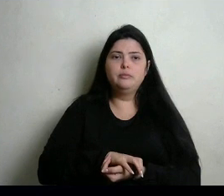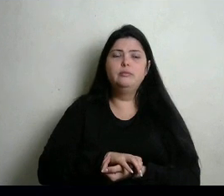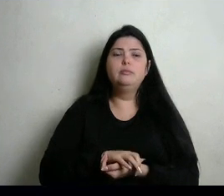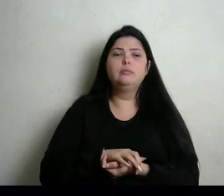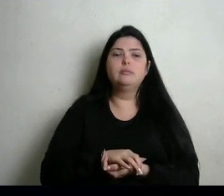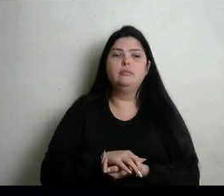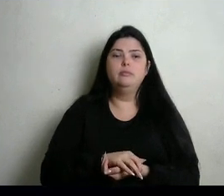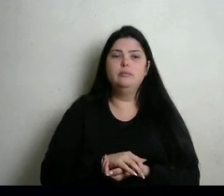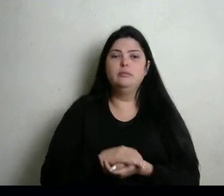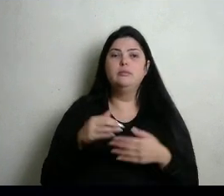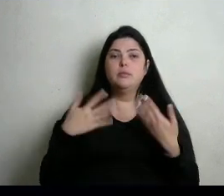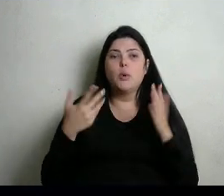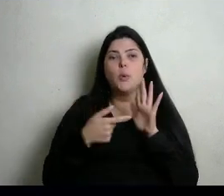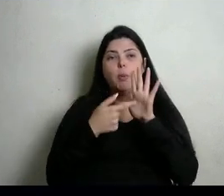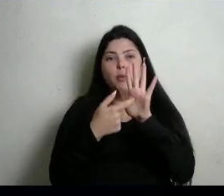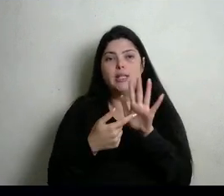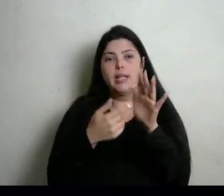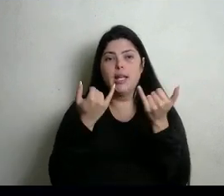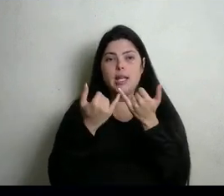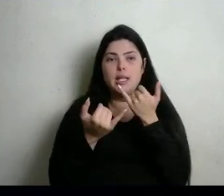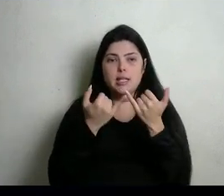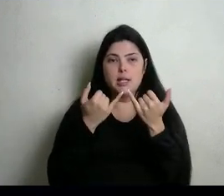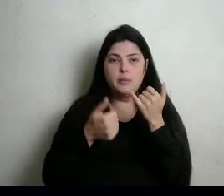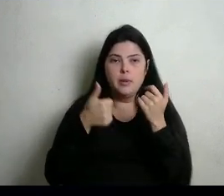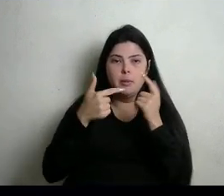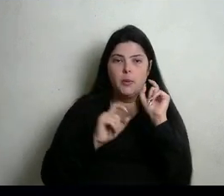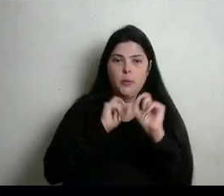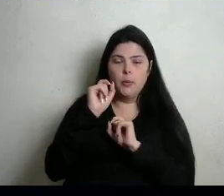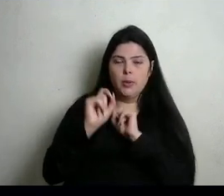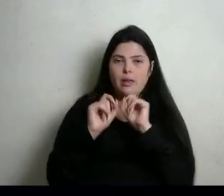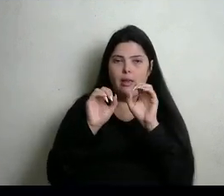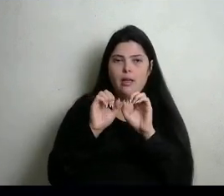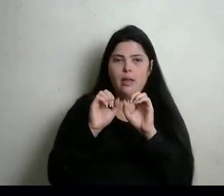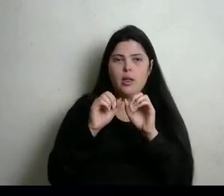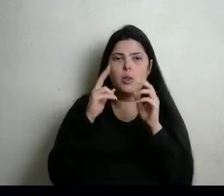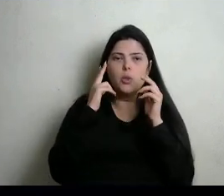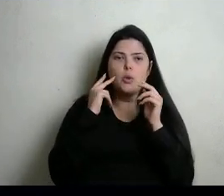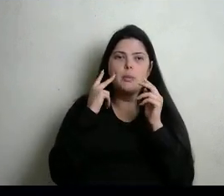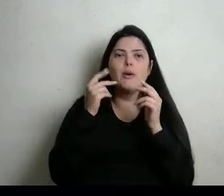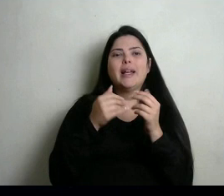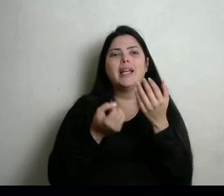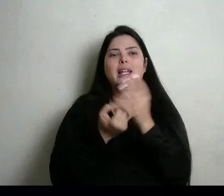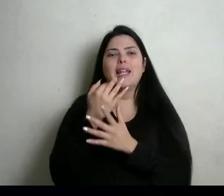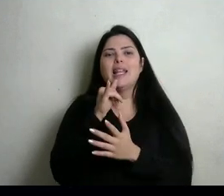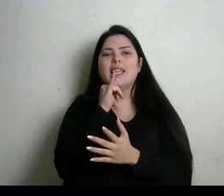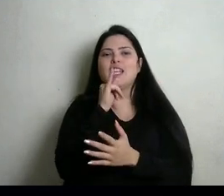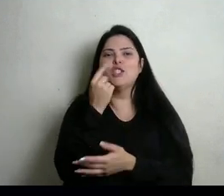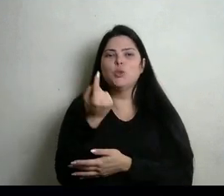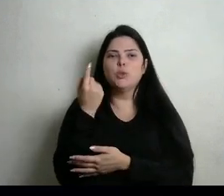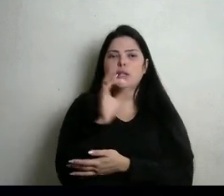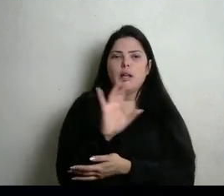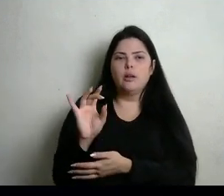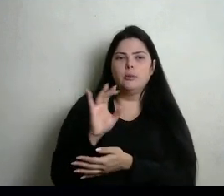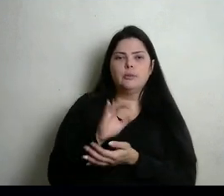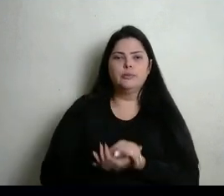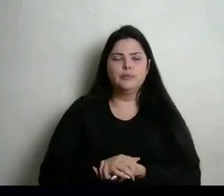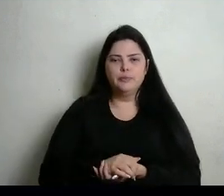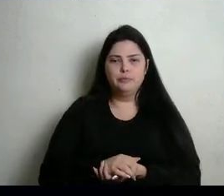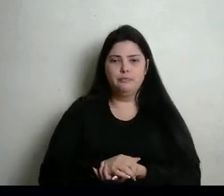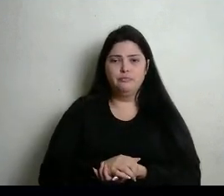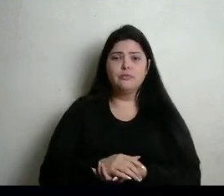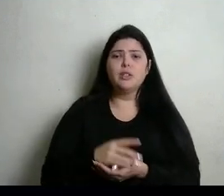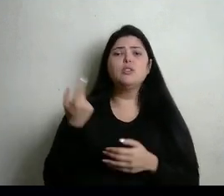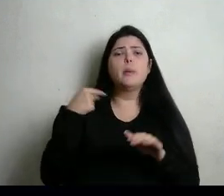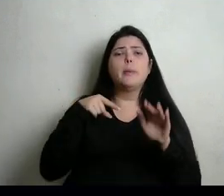Eu trouxe aqui alguns exemplos. O primeiro deles, muito clássico, é a geração de testes unitários. Eu já fiz a pergunta